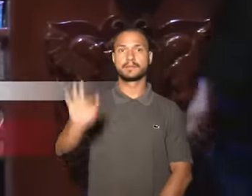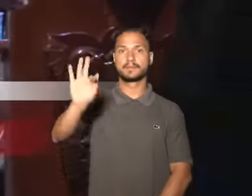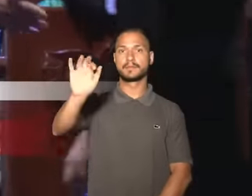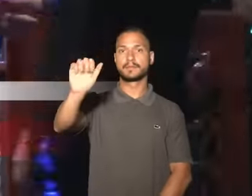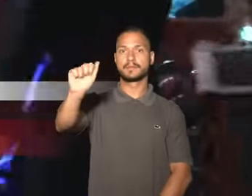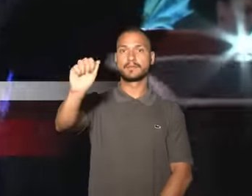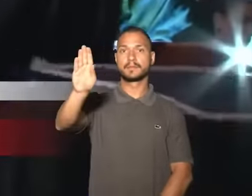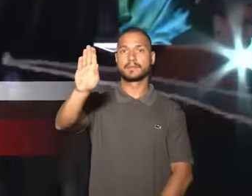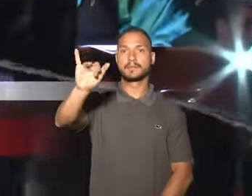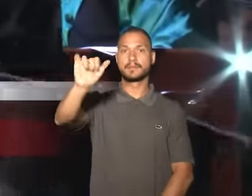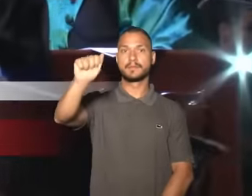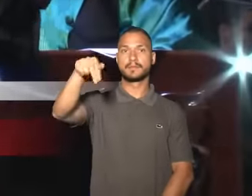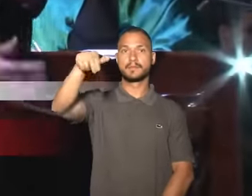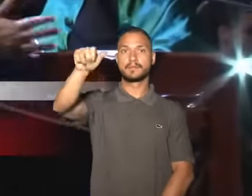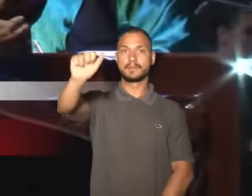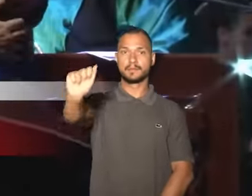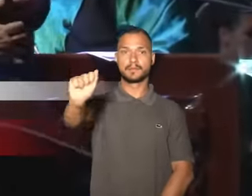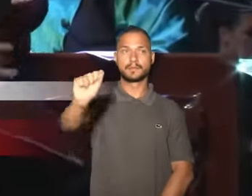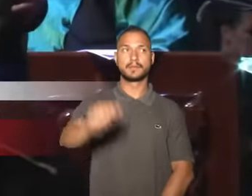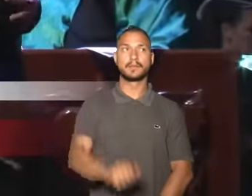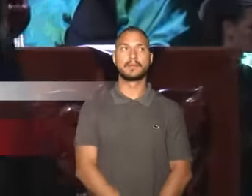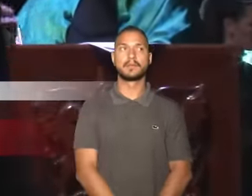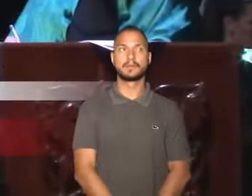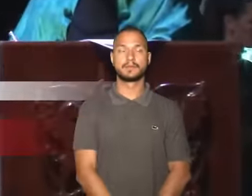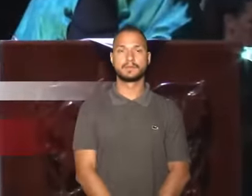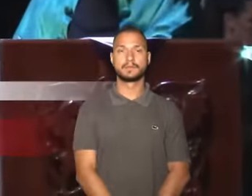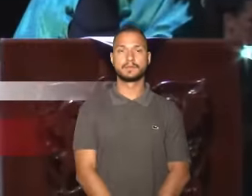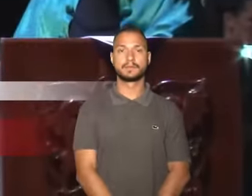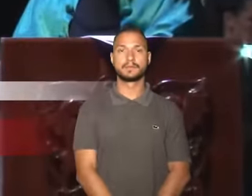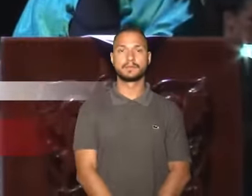Fabiana Lopes Valente.